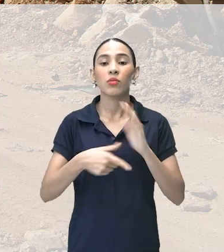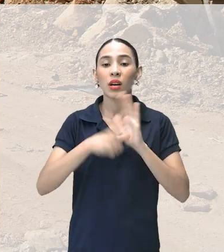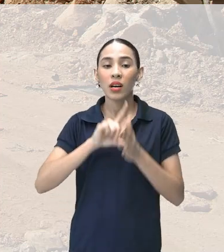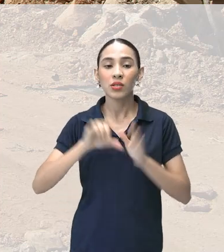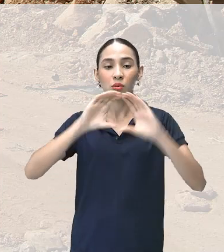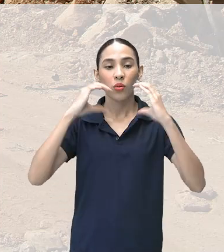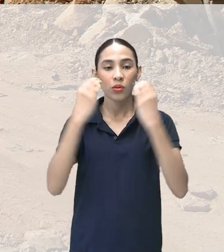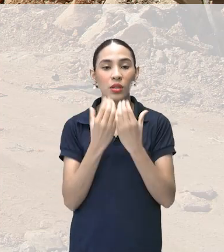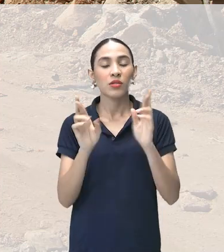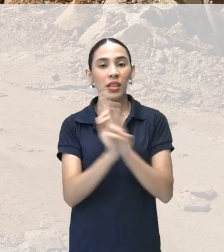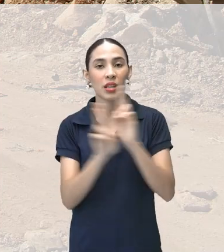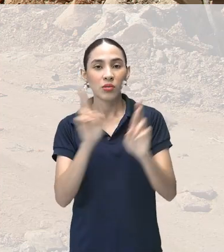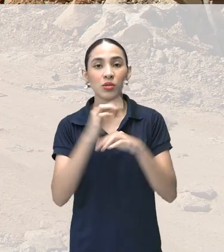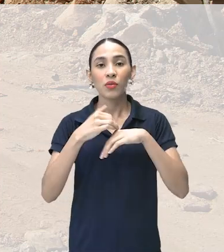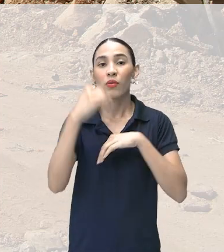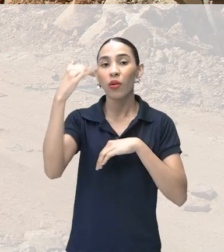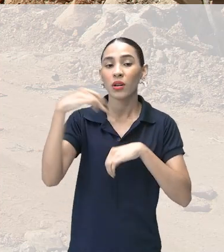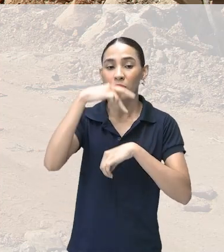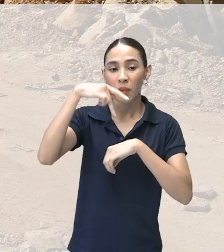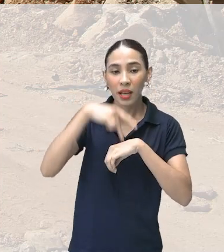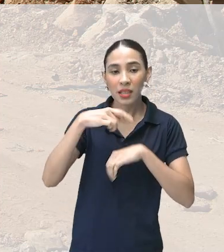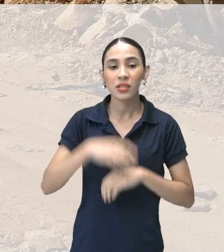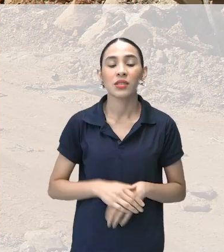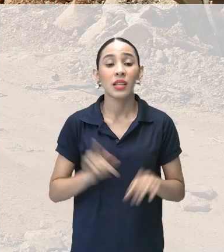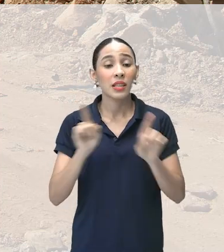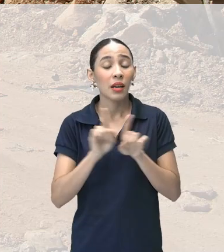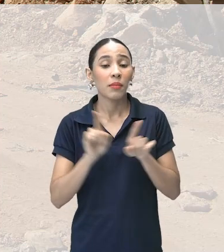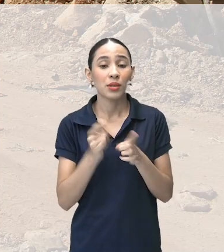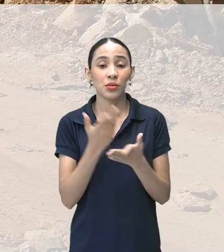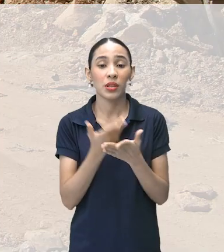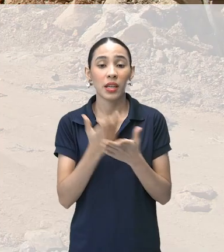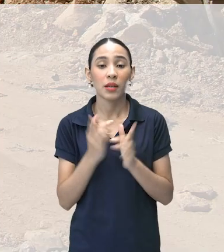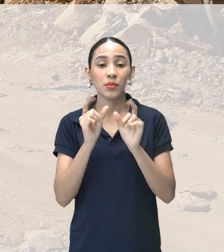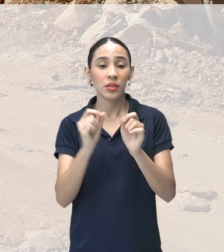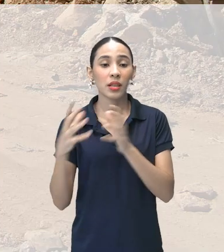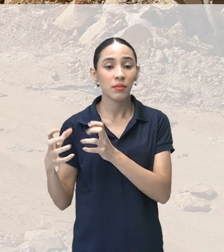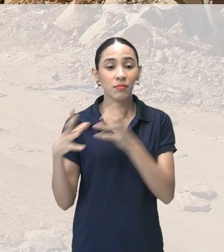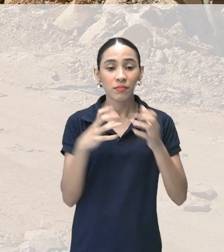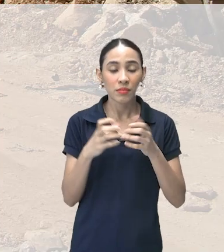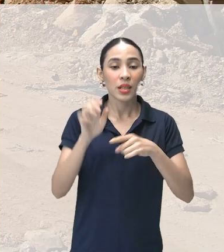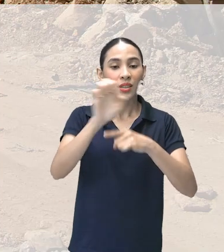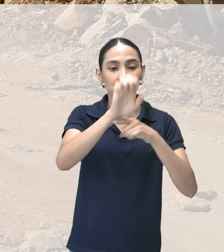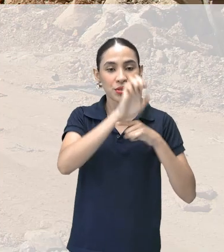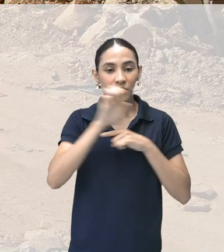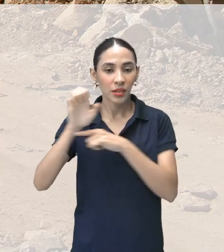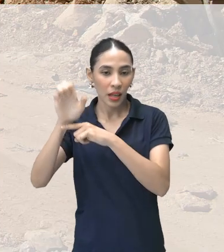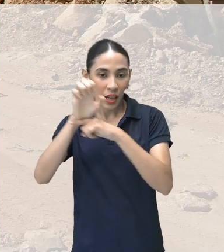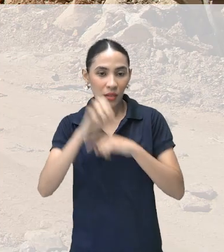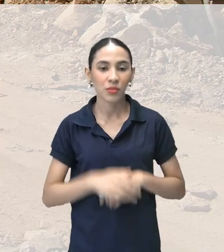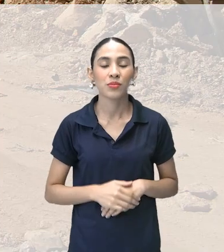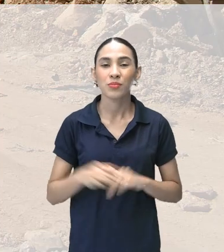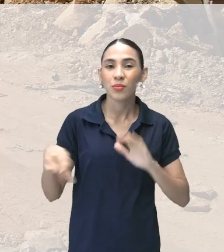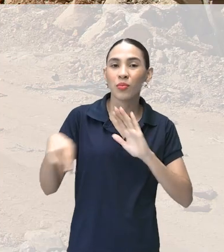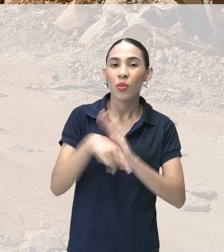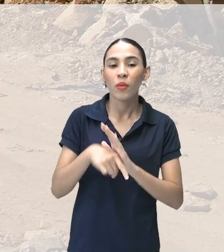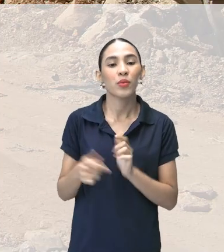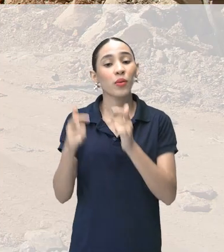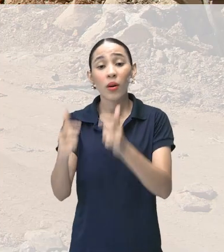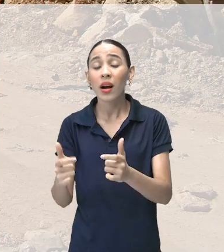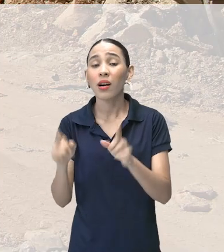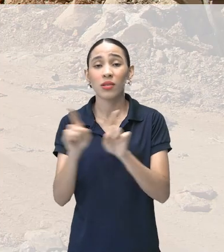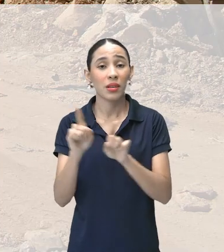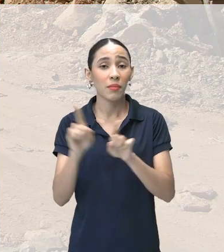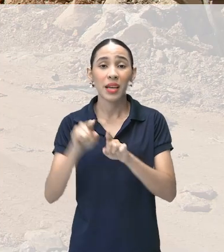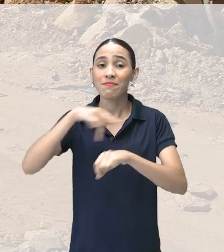relatado aí pelo Conselho das Relações Exteriores. Também estudaremos sobre conflitos entre estados, no próprio local também, ali